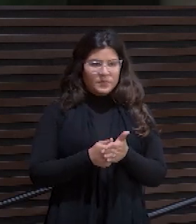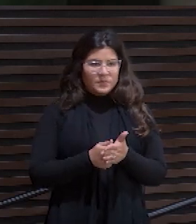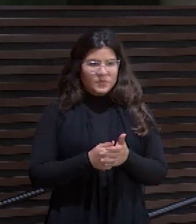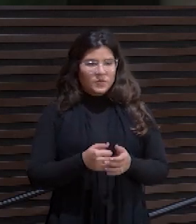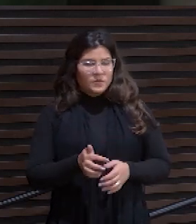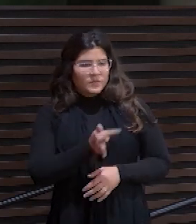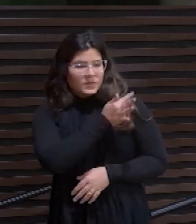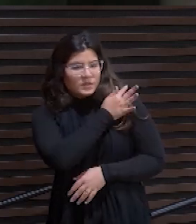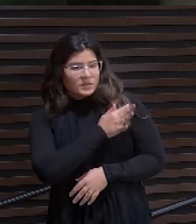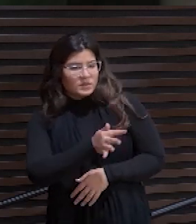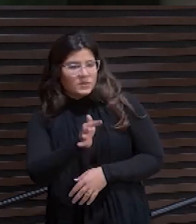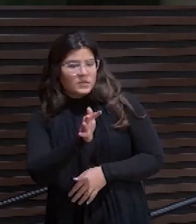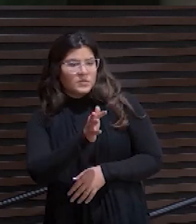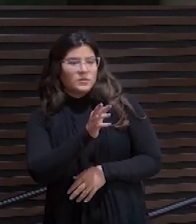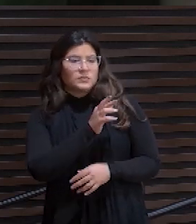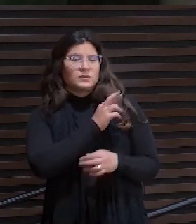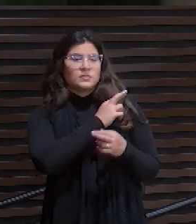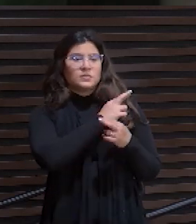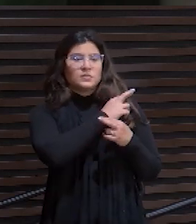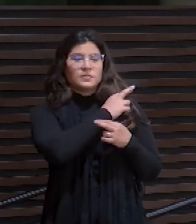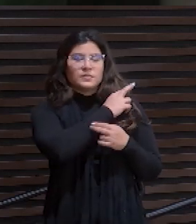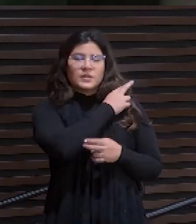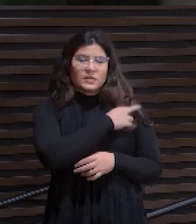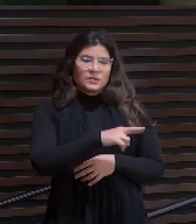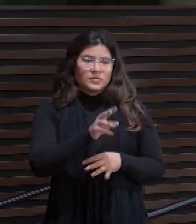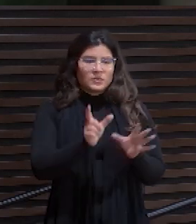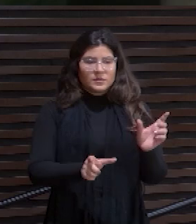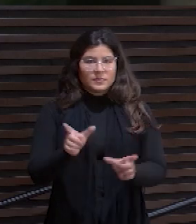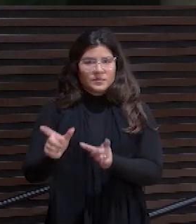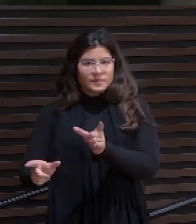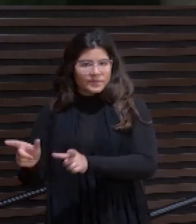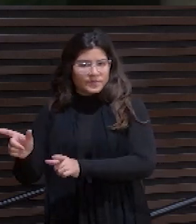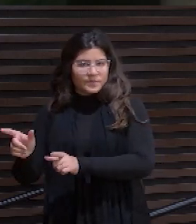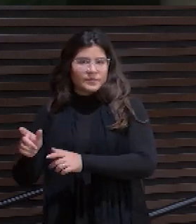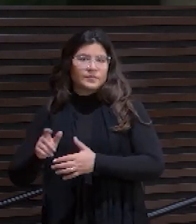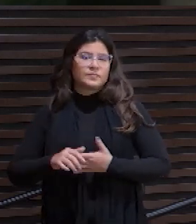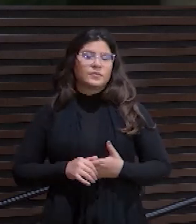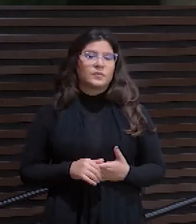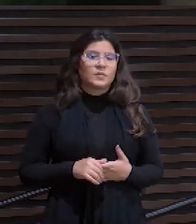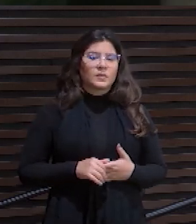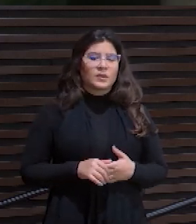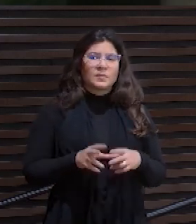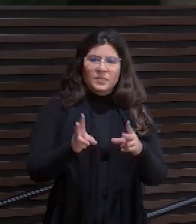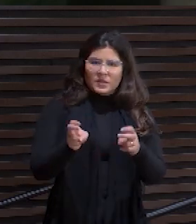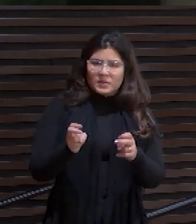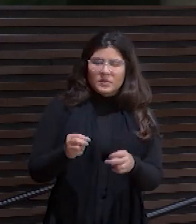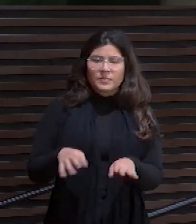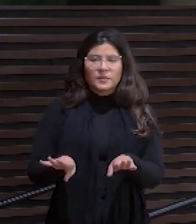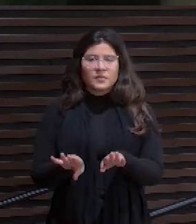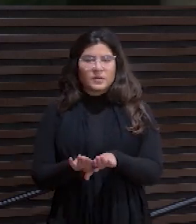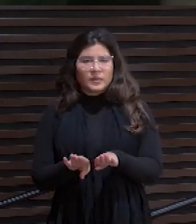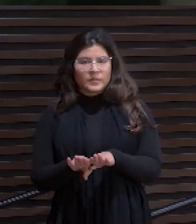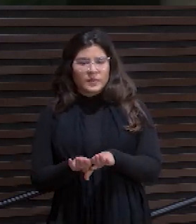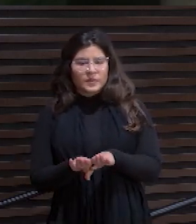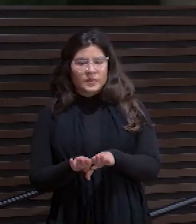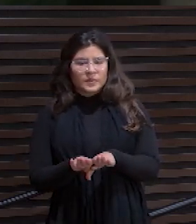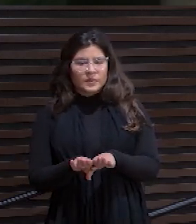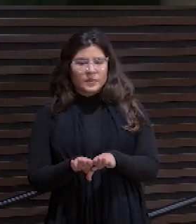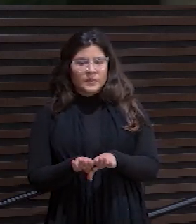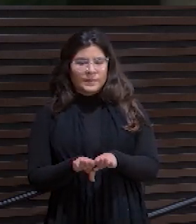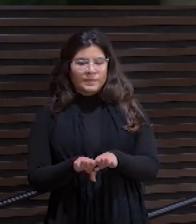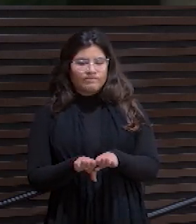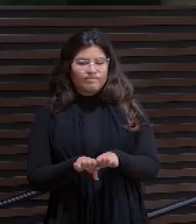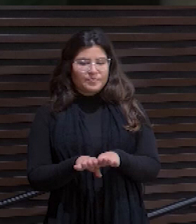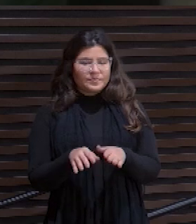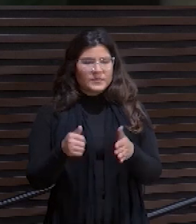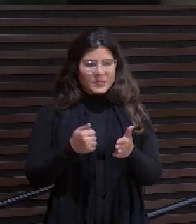Nesse texto especificamente, a gente percebe que ele também está tendo algum embate com alguns ditos